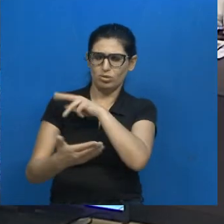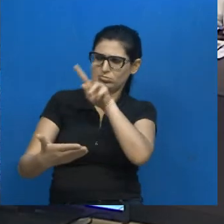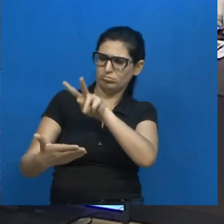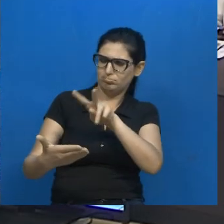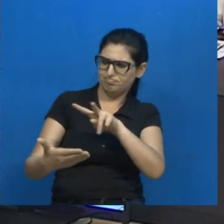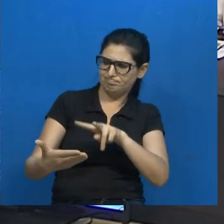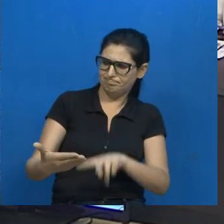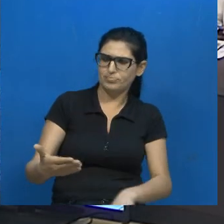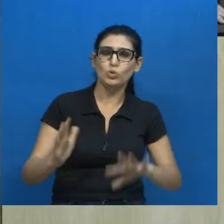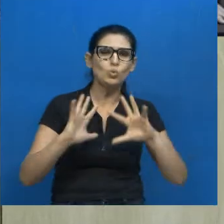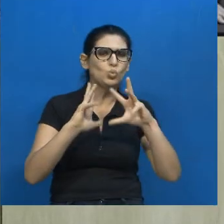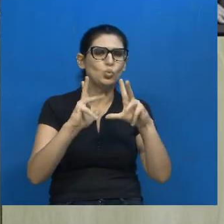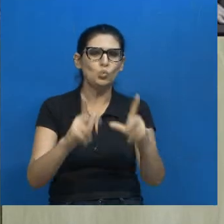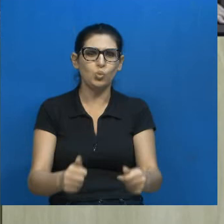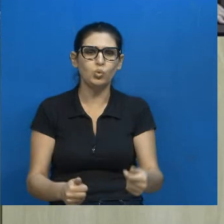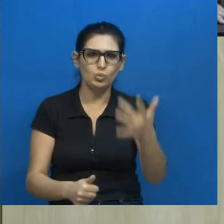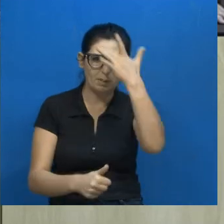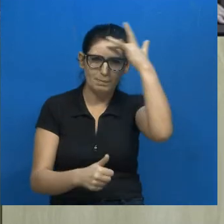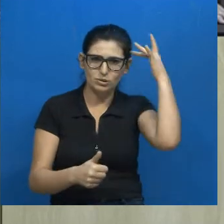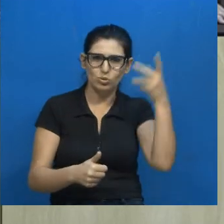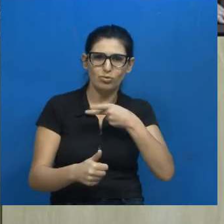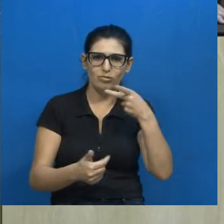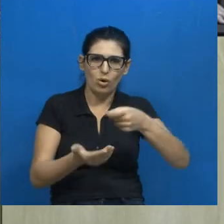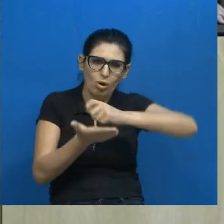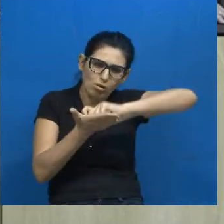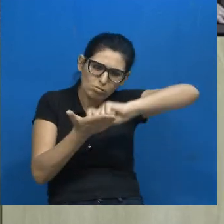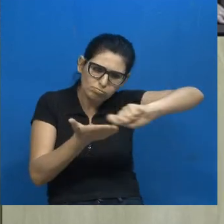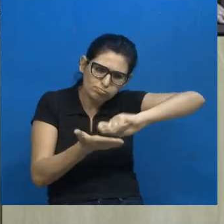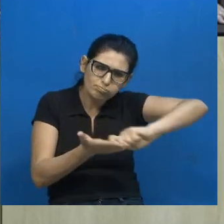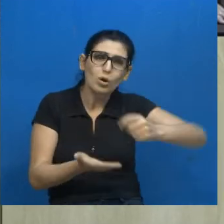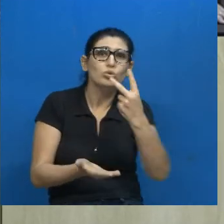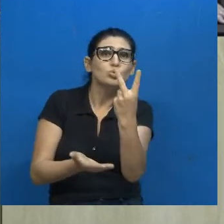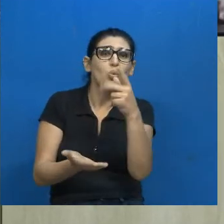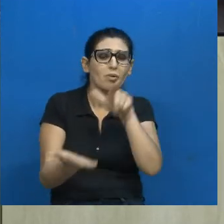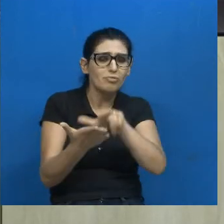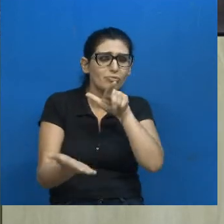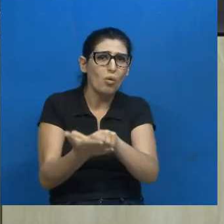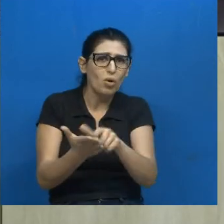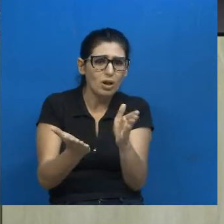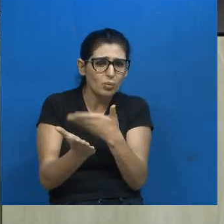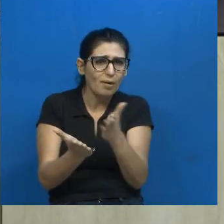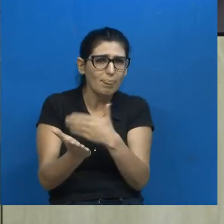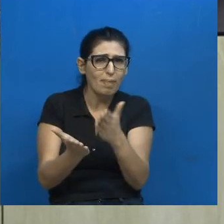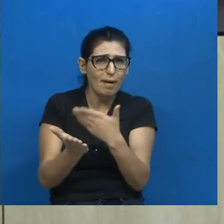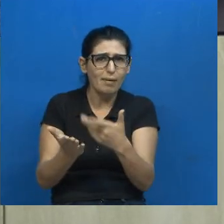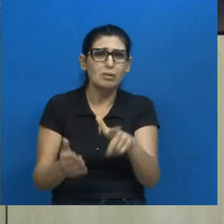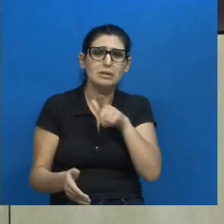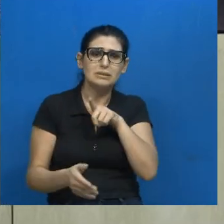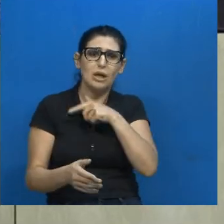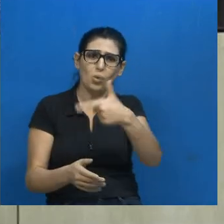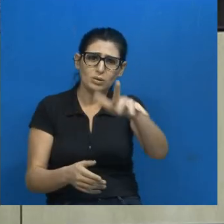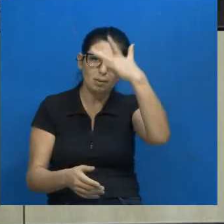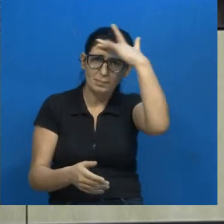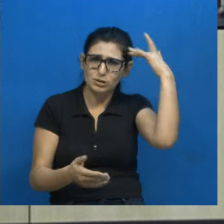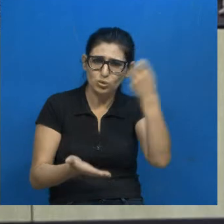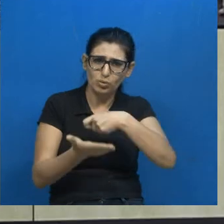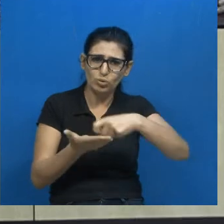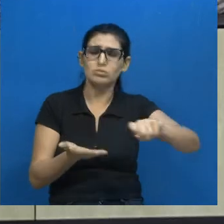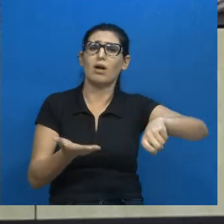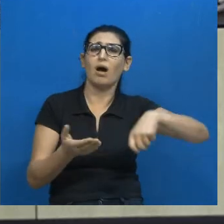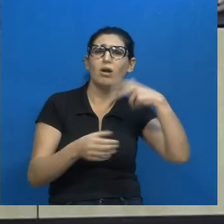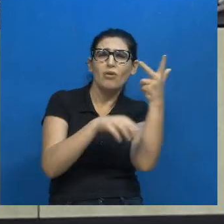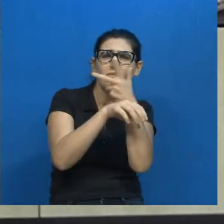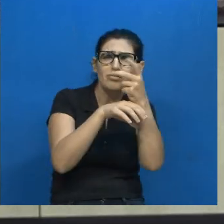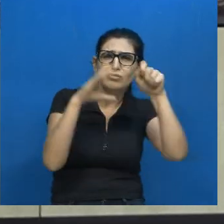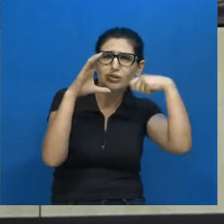apresentou tudo o que vocês falaram. Eu anotei aqui, 2 folhas num caderno, tem outras pessoas anotando, está sendo gravado, a